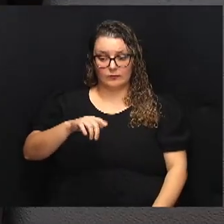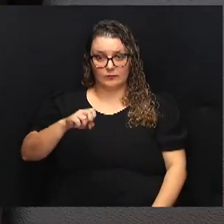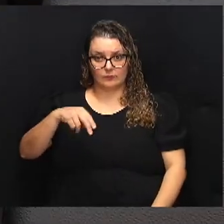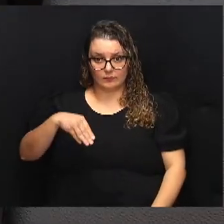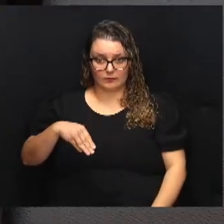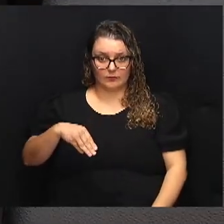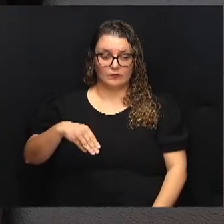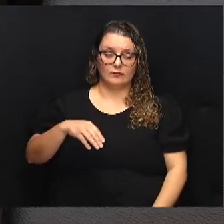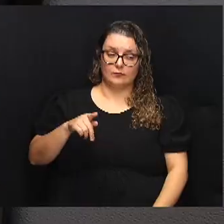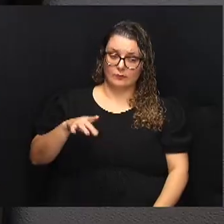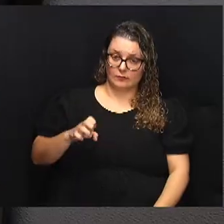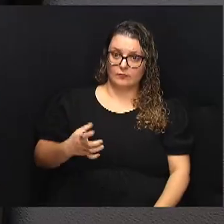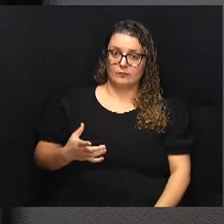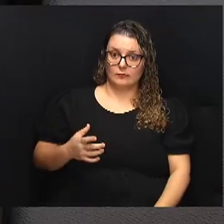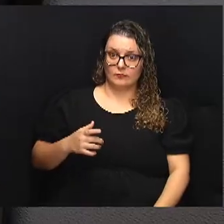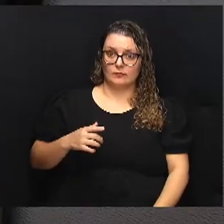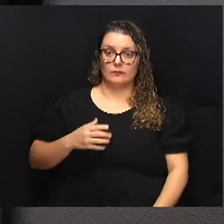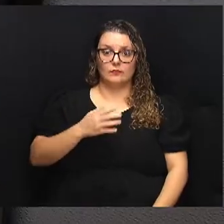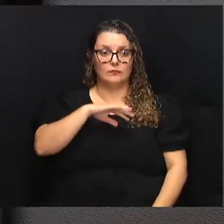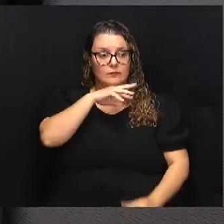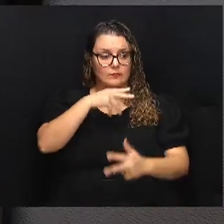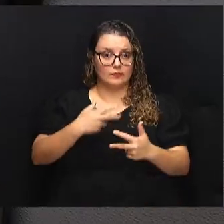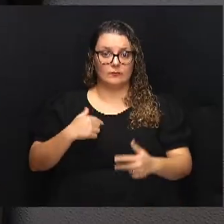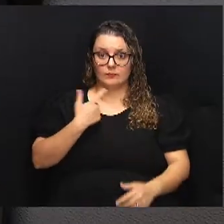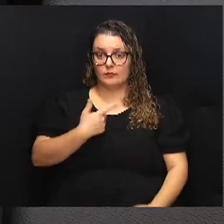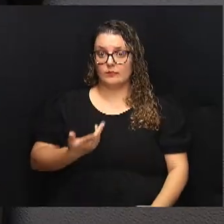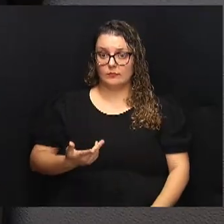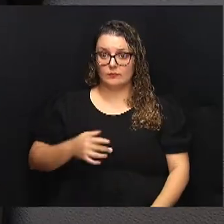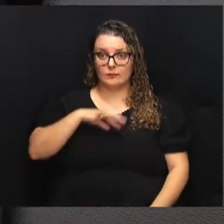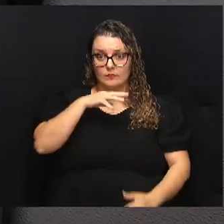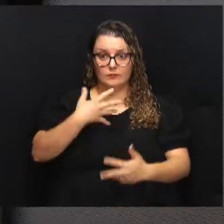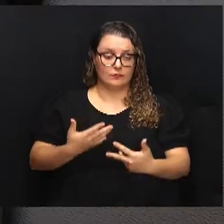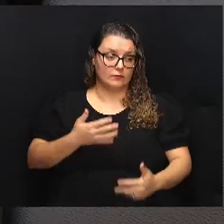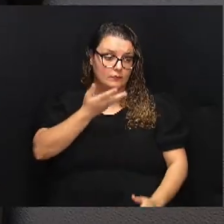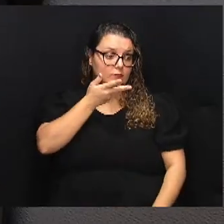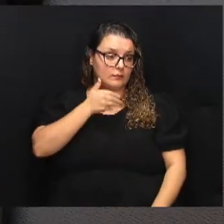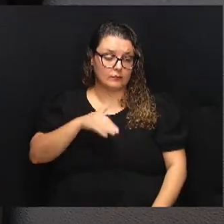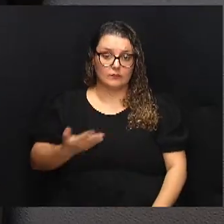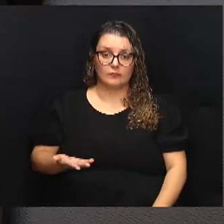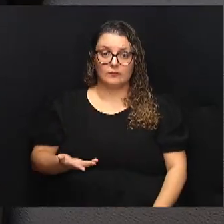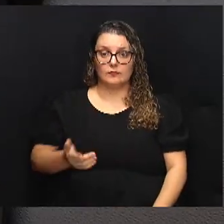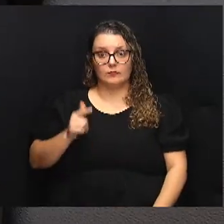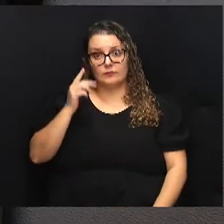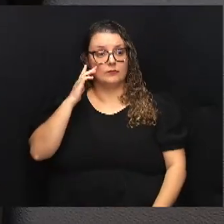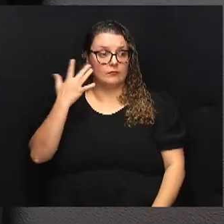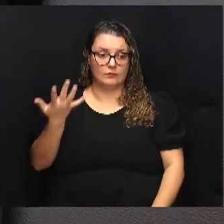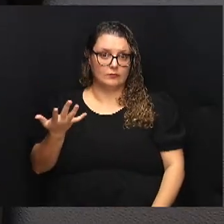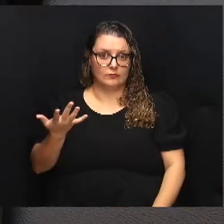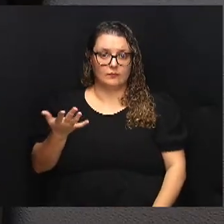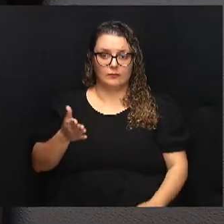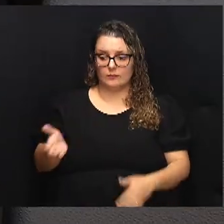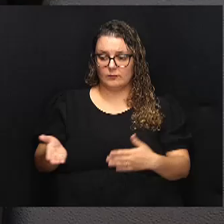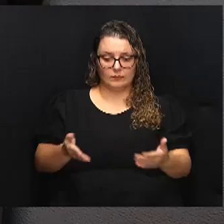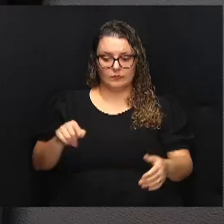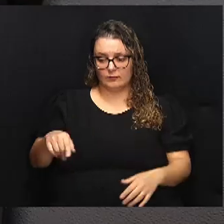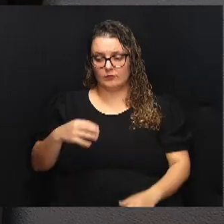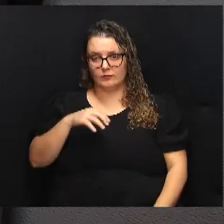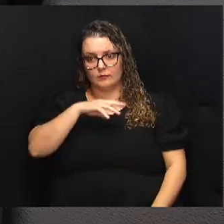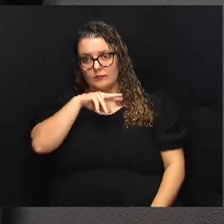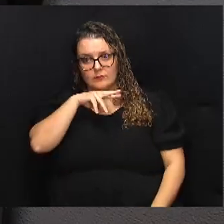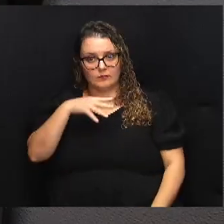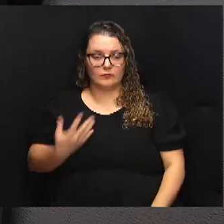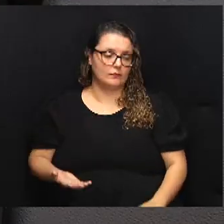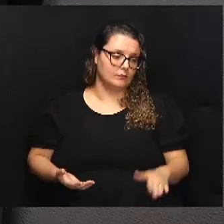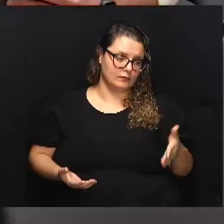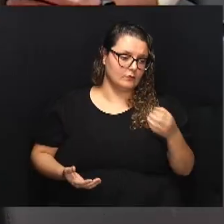comer lá, até nós mesmo, né? Dependendo, a gente passa mal. Uma criança, né? Às vezes não tem discernimento ali, ó, disso aqui é venenoso ou